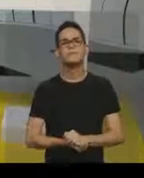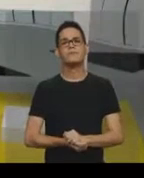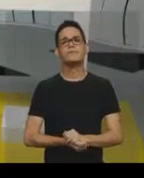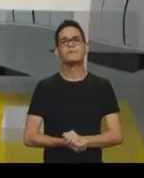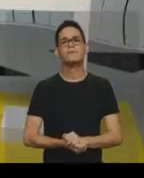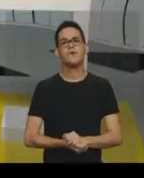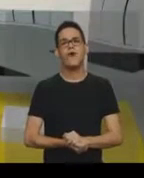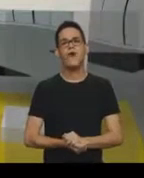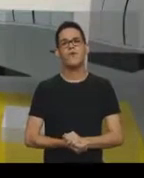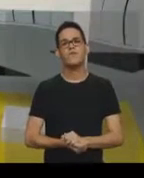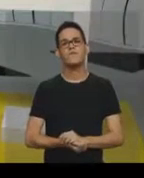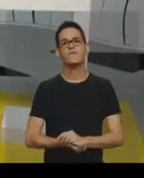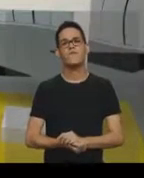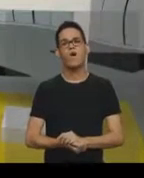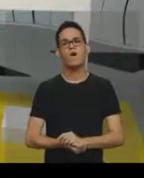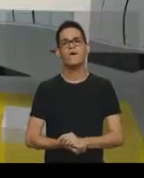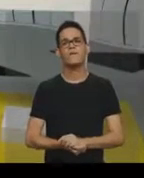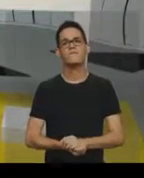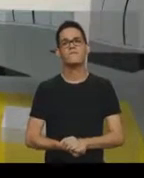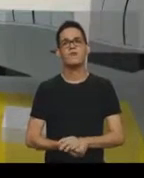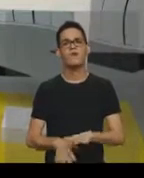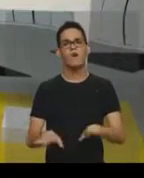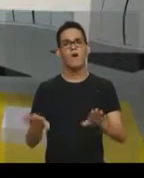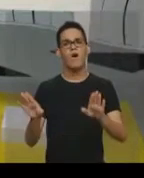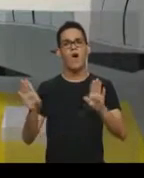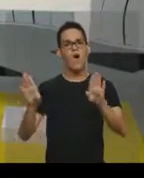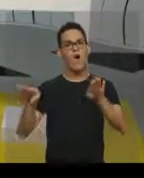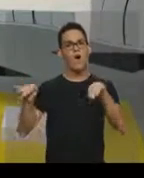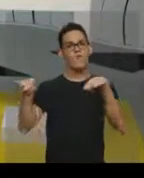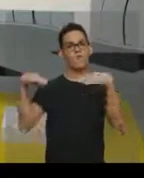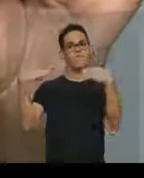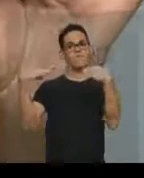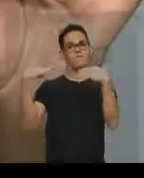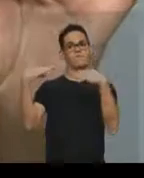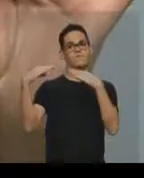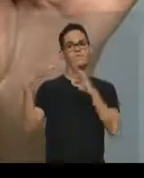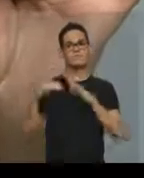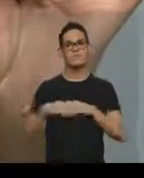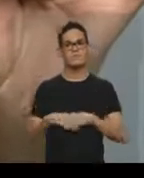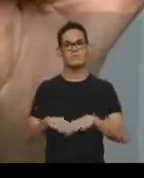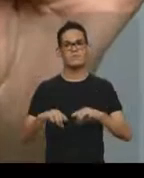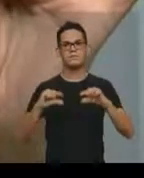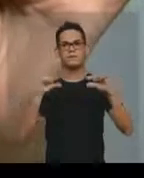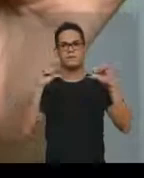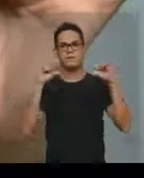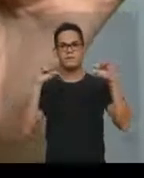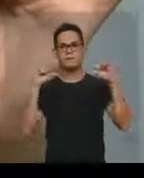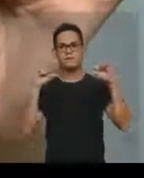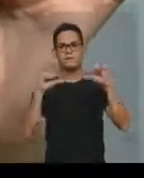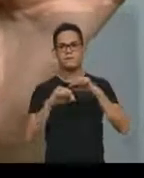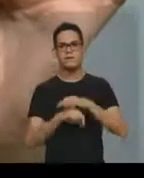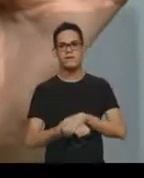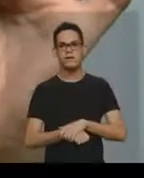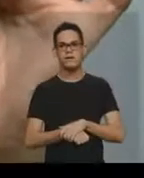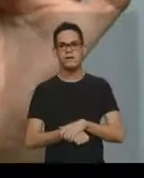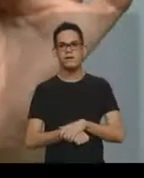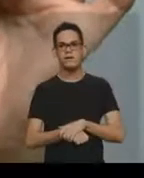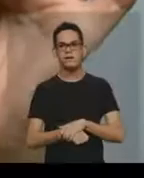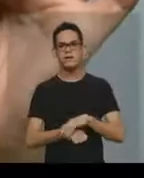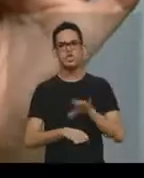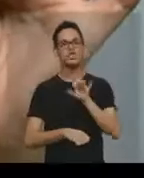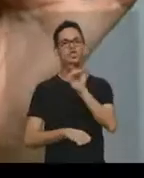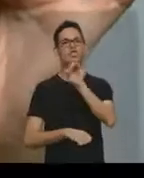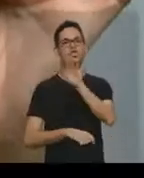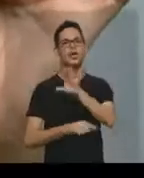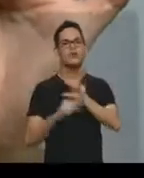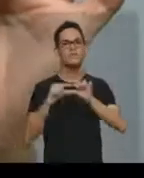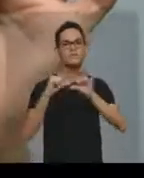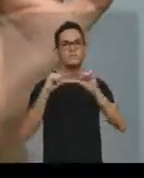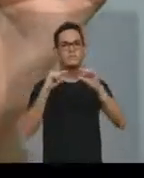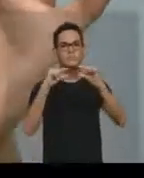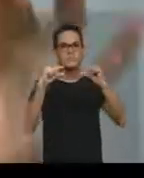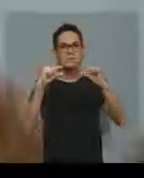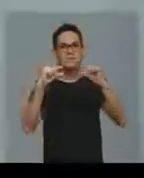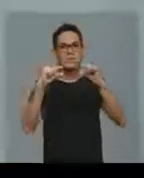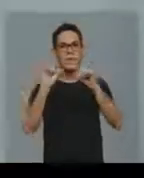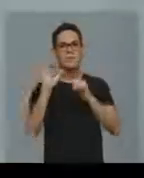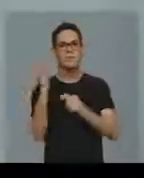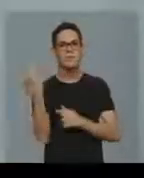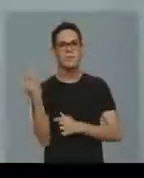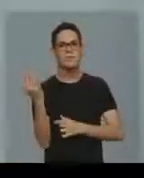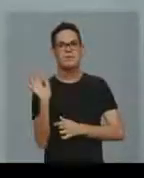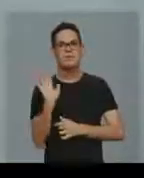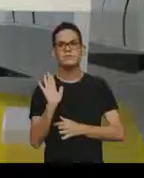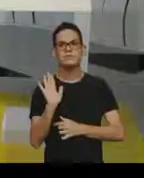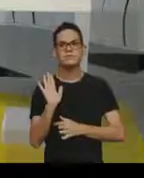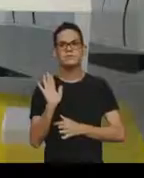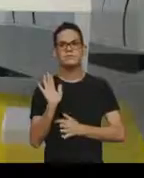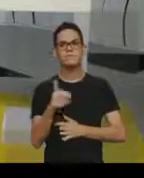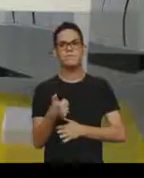foca aqui, ó. Ele é um plano de detalhe, então espera-se que vocês estejam vendo apenas a minha mão